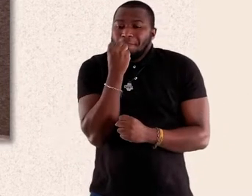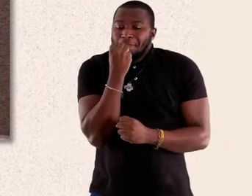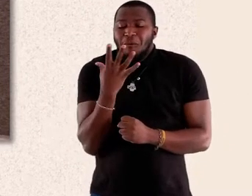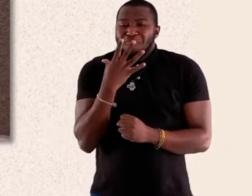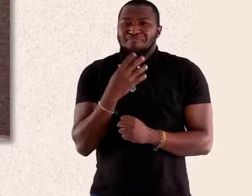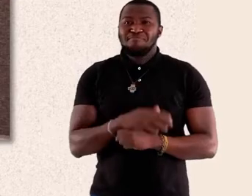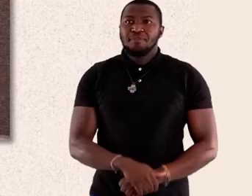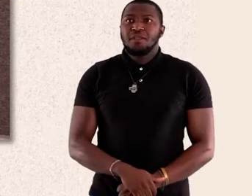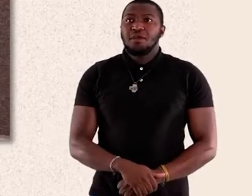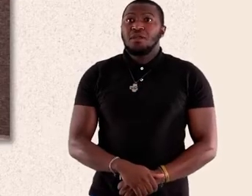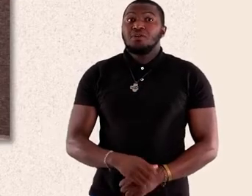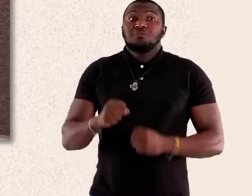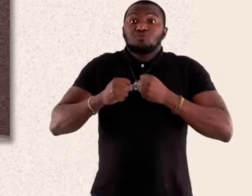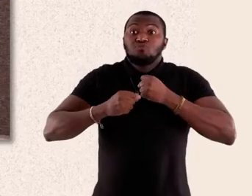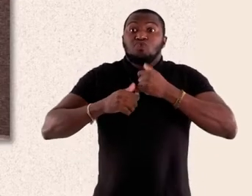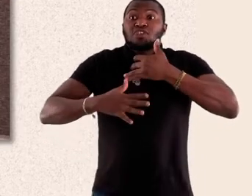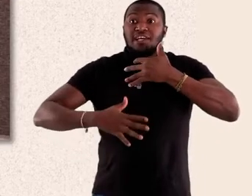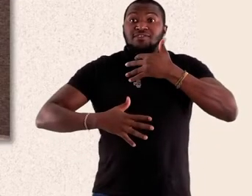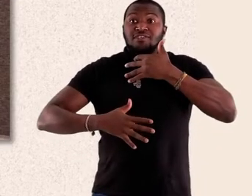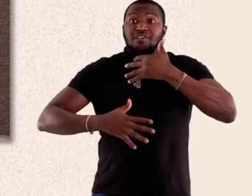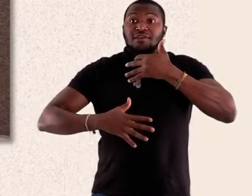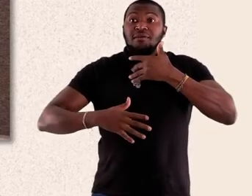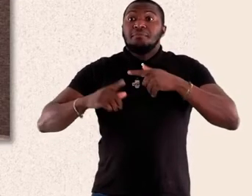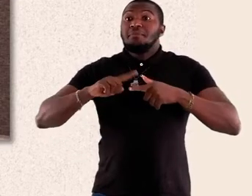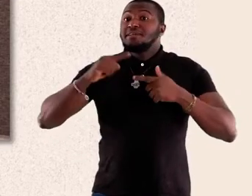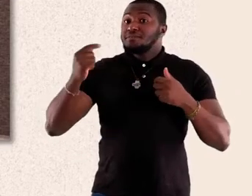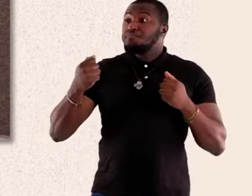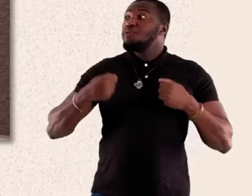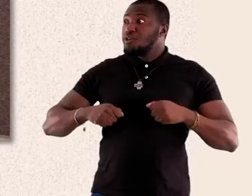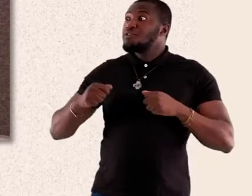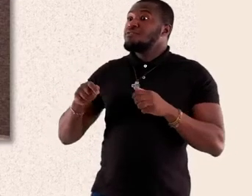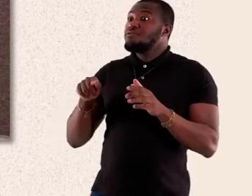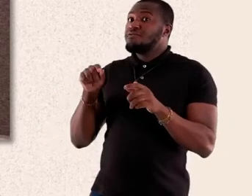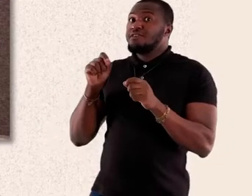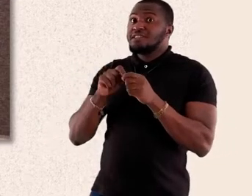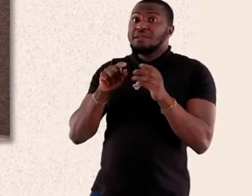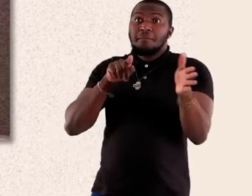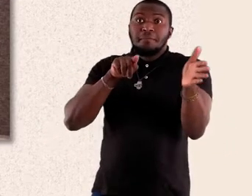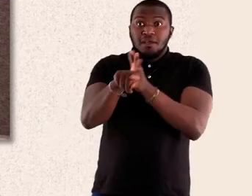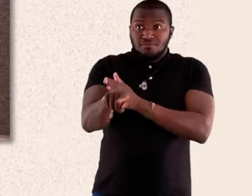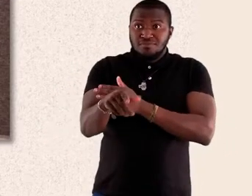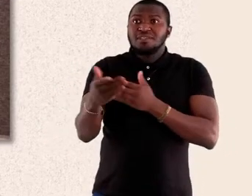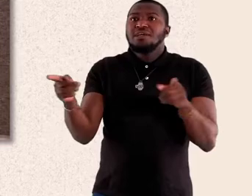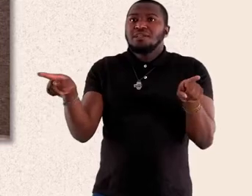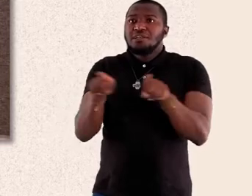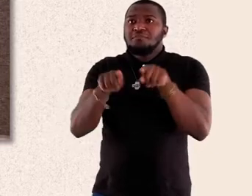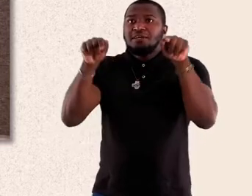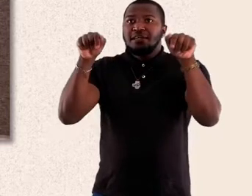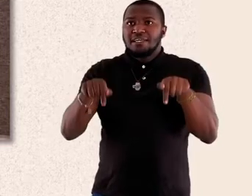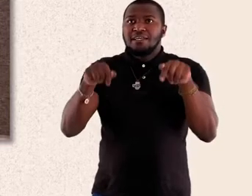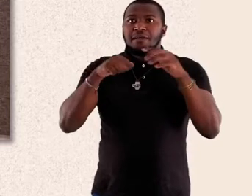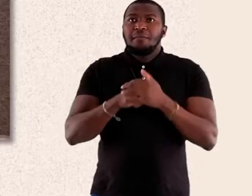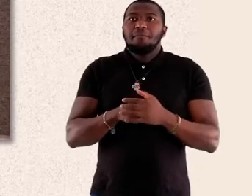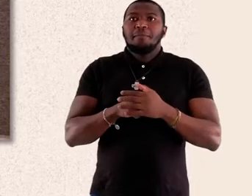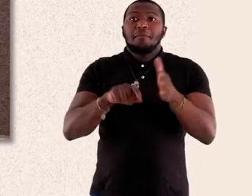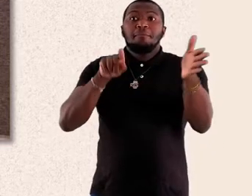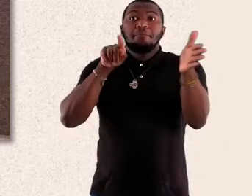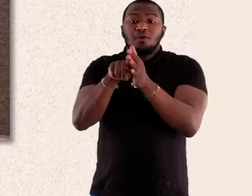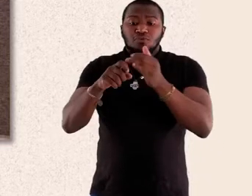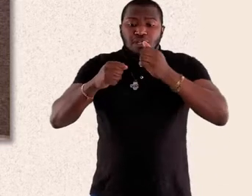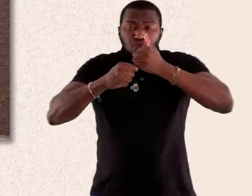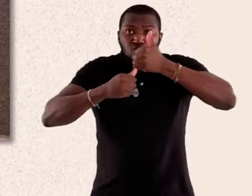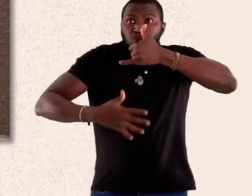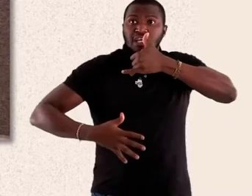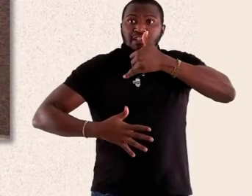tá com interação no online mas quem quiser também fazer perguntas aqui pode falar Fabi leva o microfone perguntaram